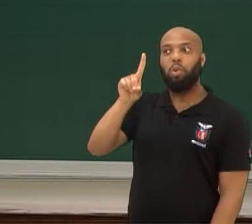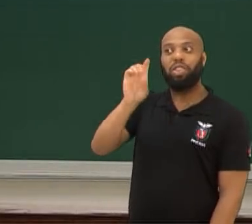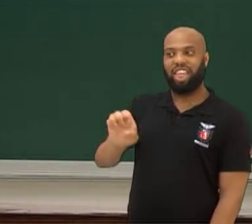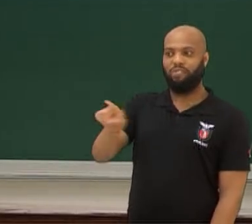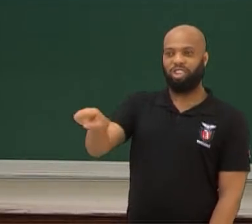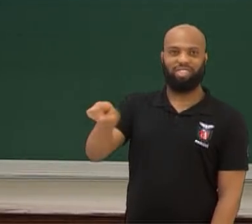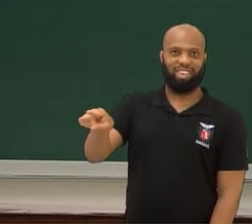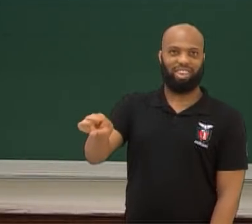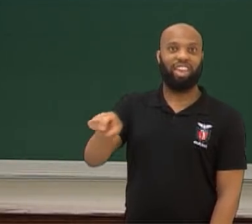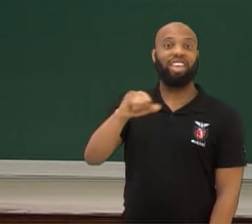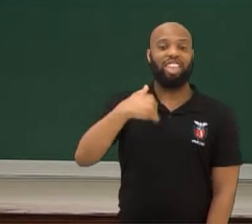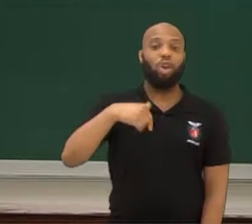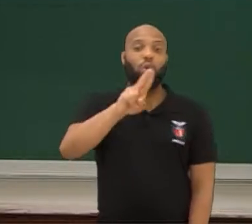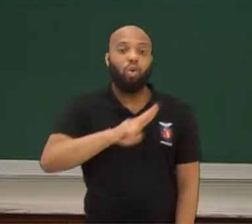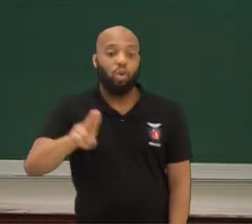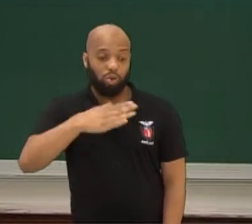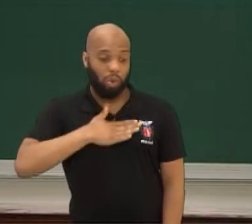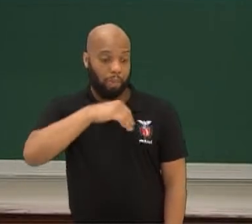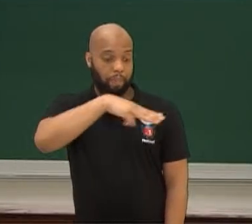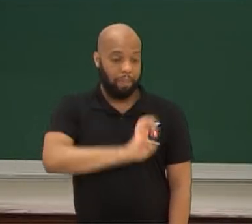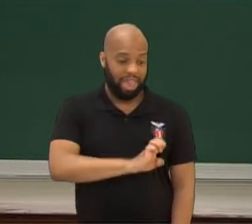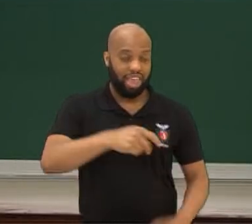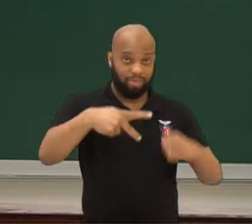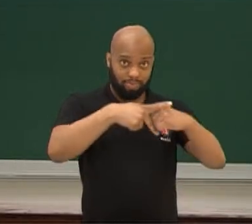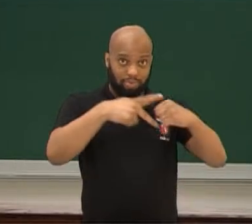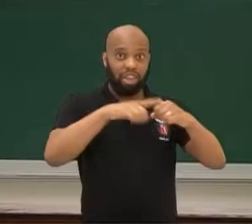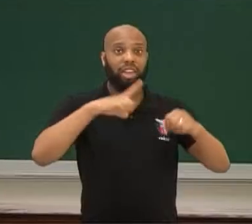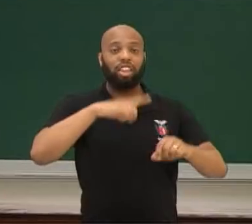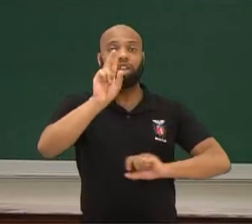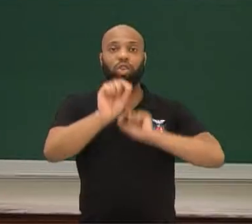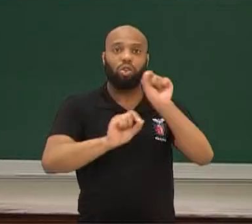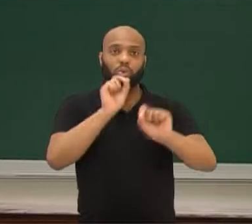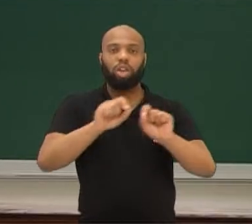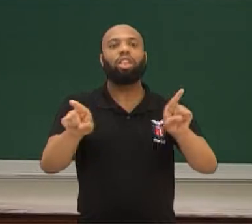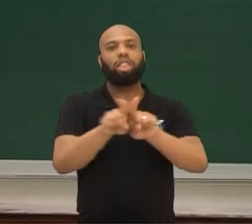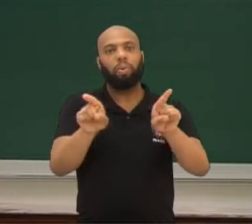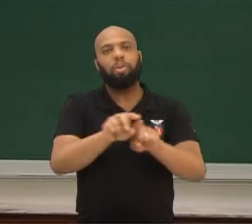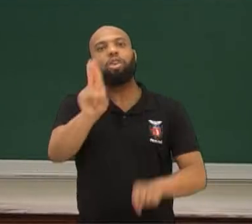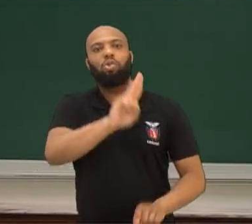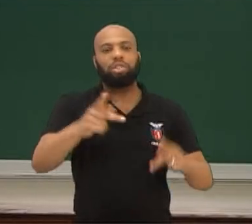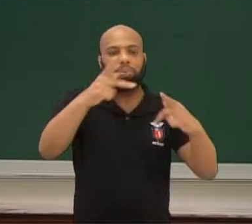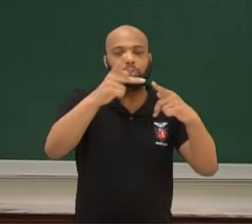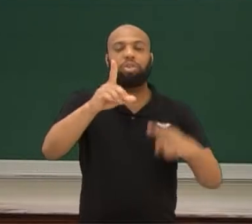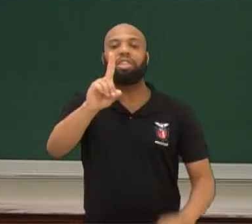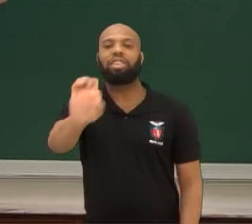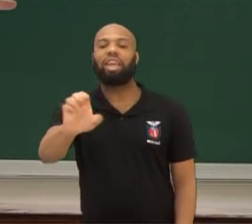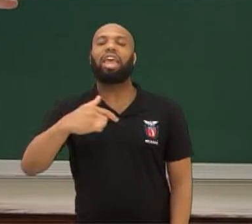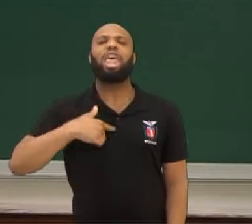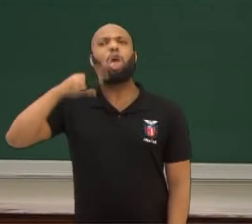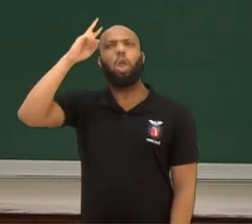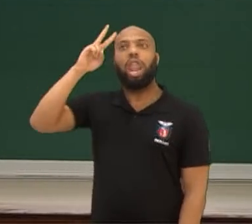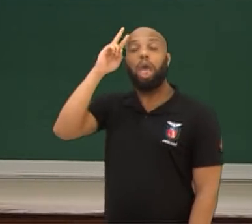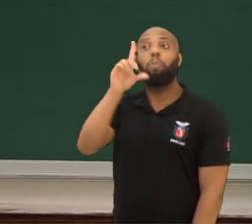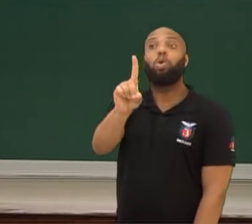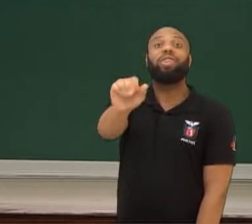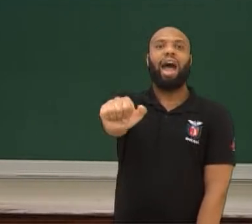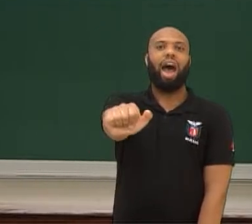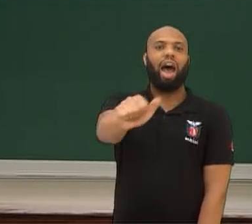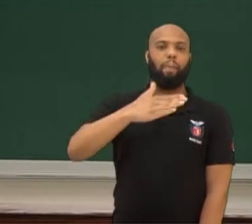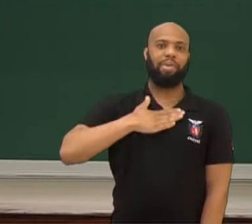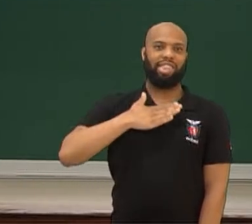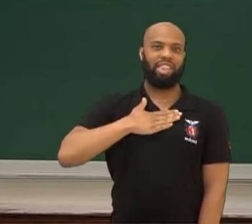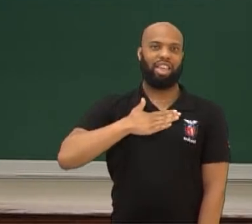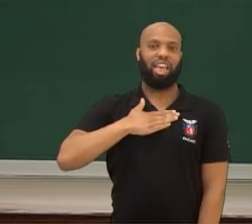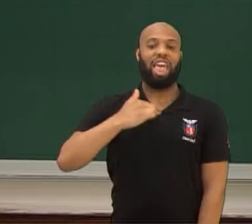pronome me, eu tenho que usar a preposição de. Né? Eu me recordo da minha amiga. Opa, da, de mais